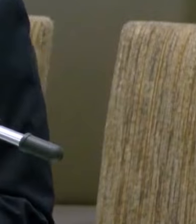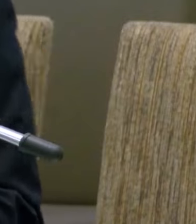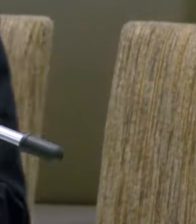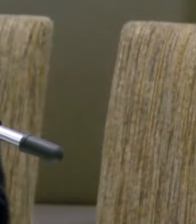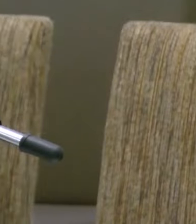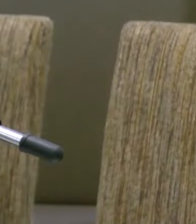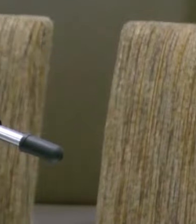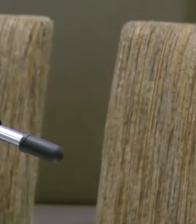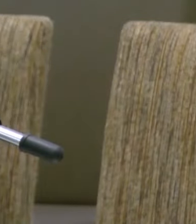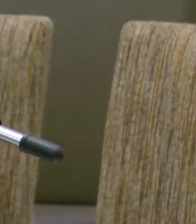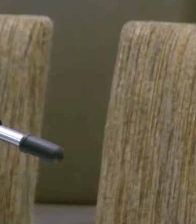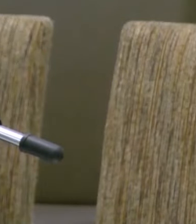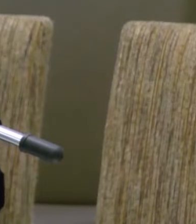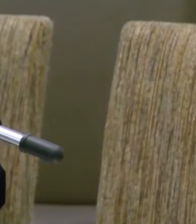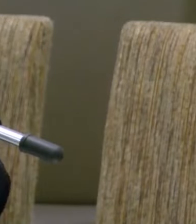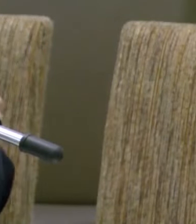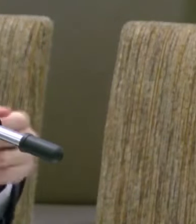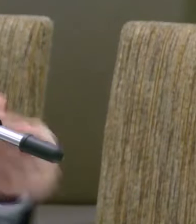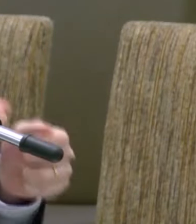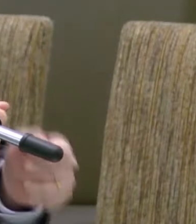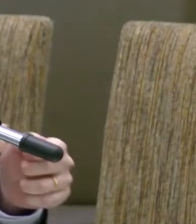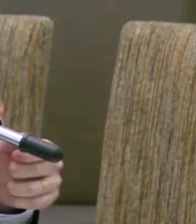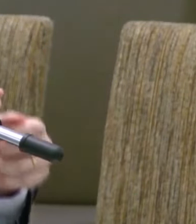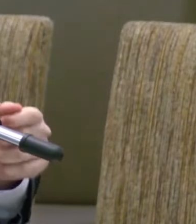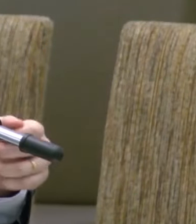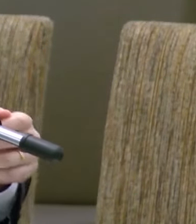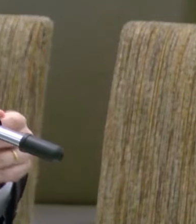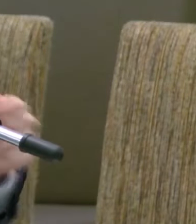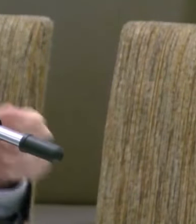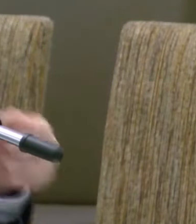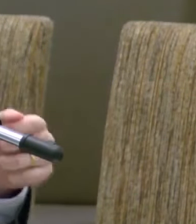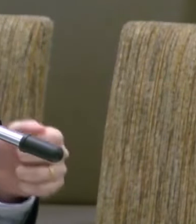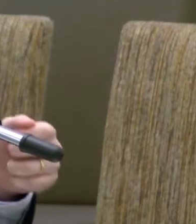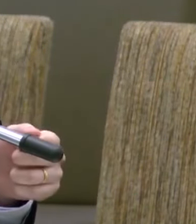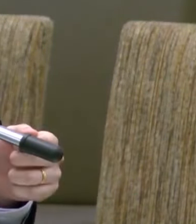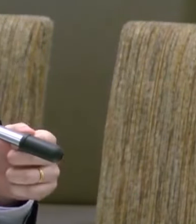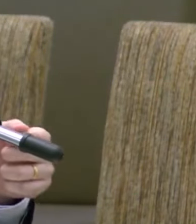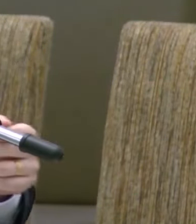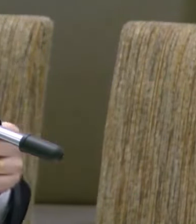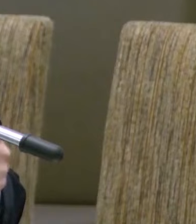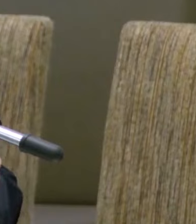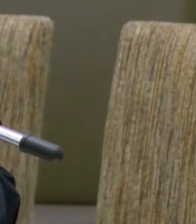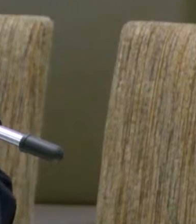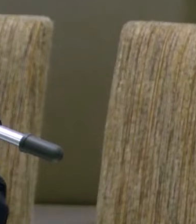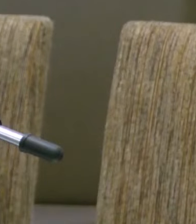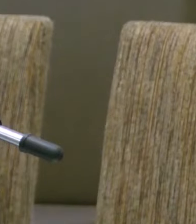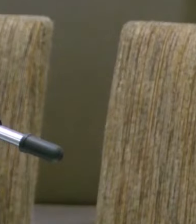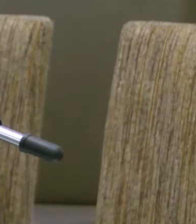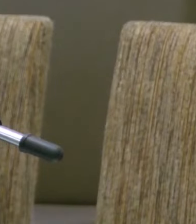Jesus não apenas sentiu alguém puxando lá, mexendo na sua roupa.